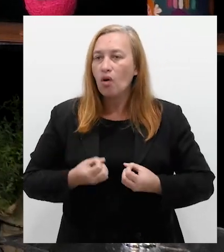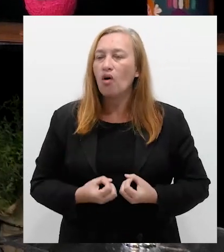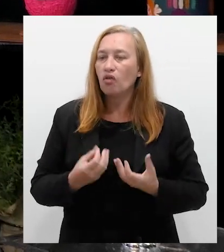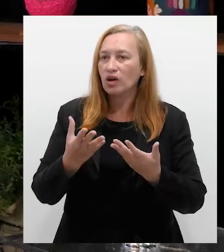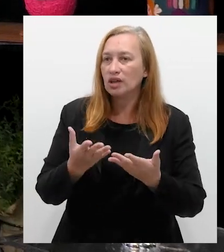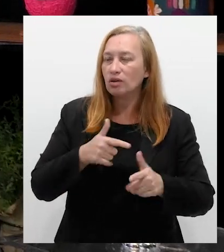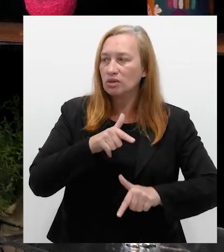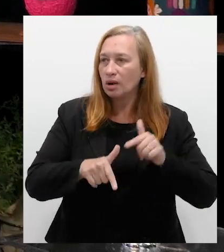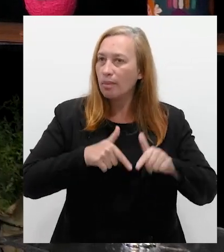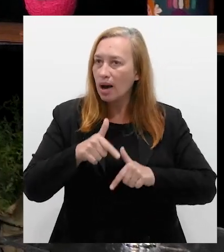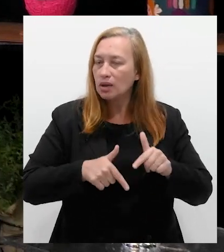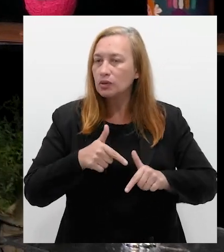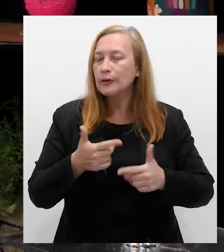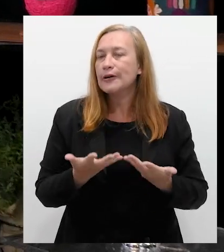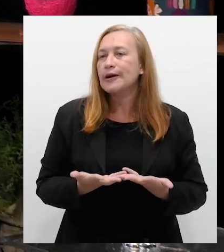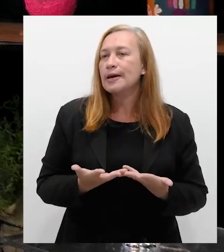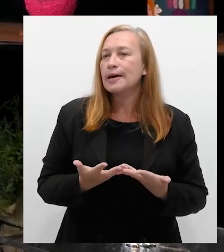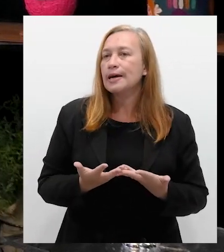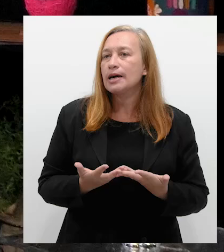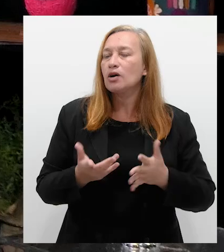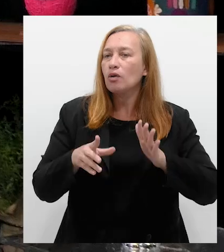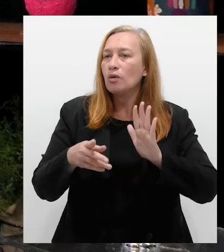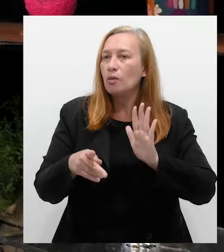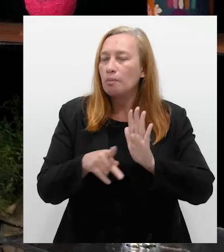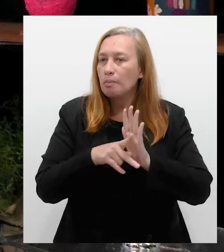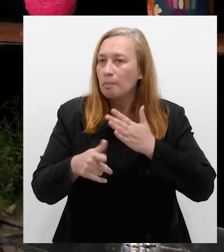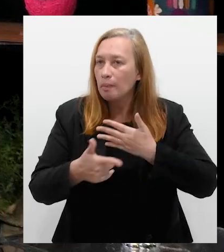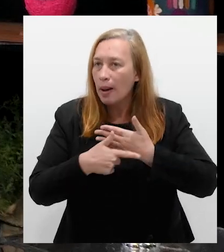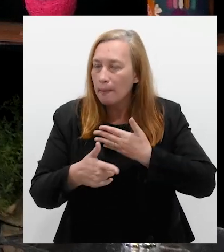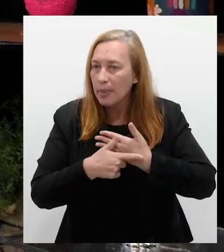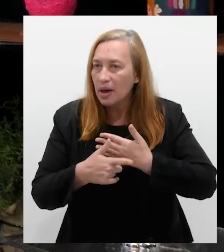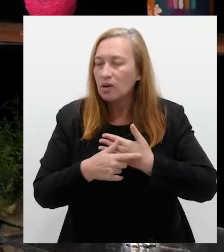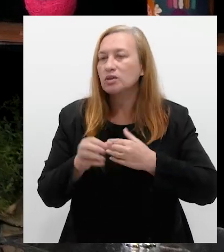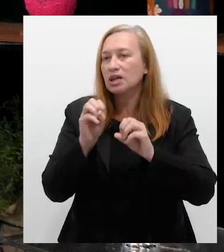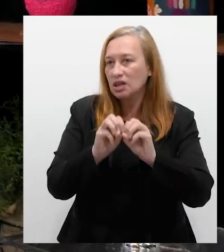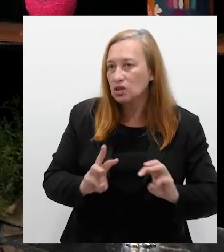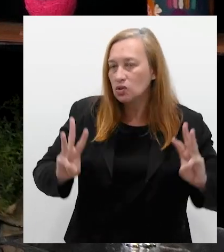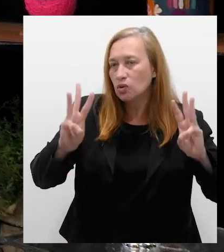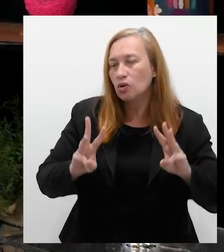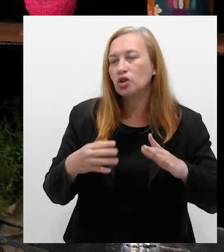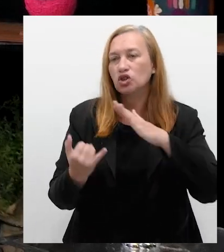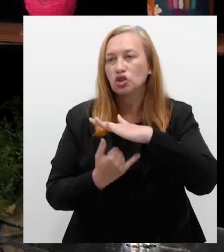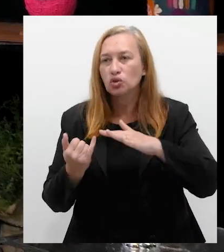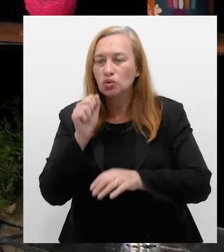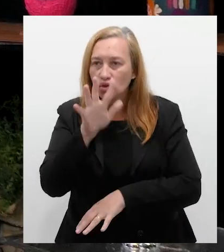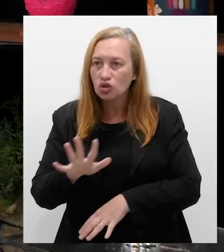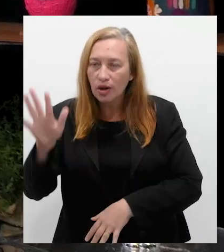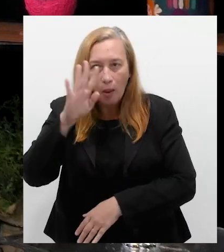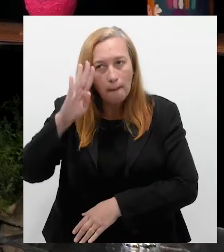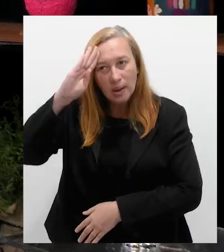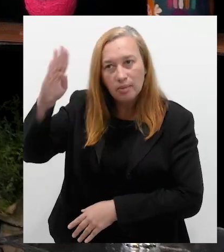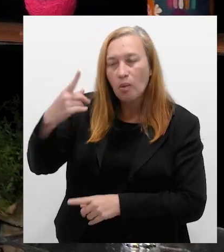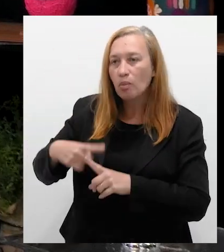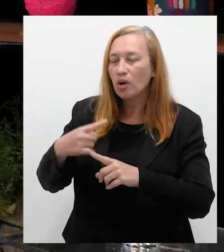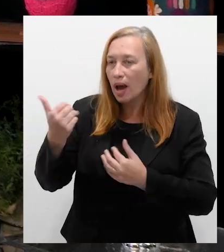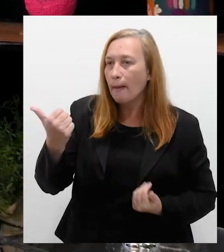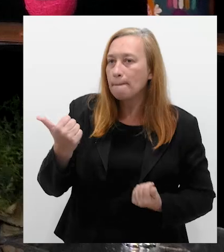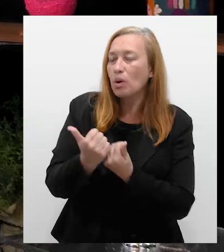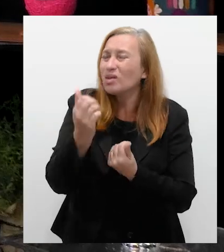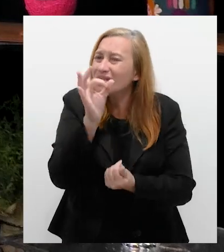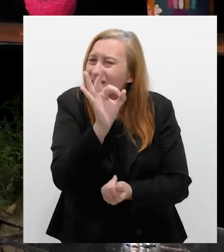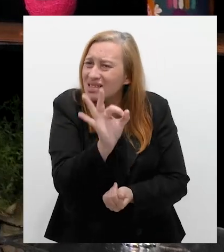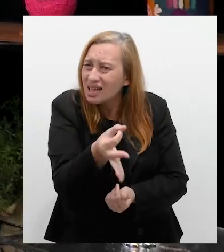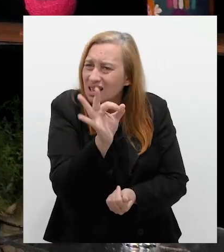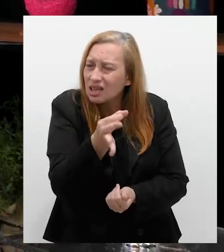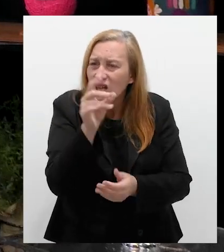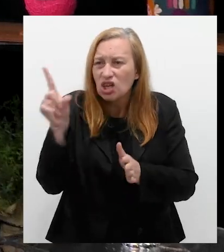serviços. O papel das ONGs, dos institutos no geral, são fundamentais porque eles apoiam, de certa